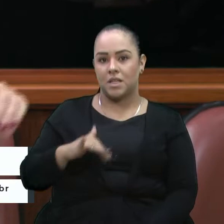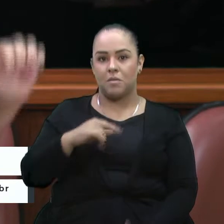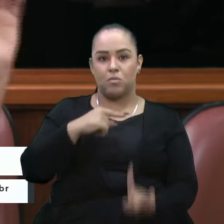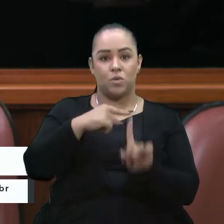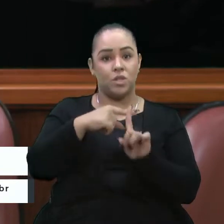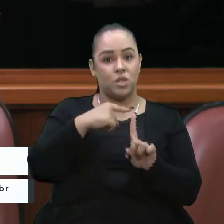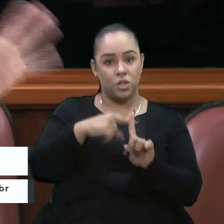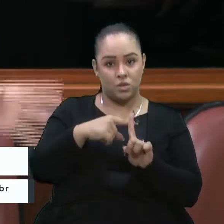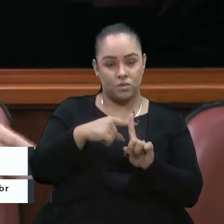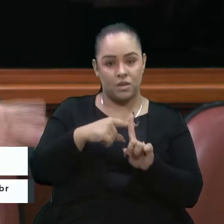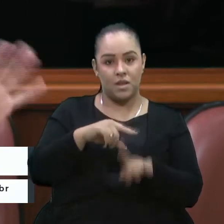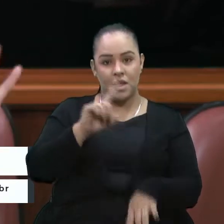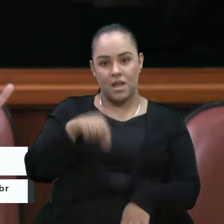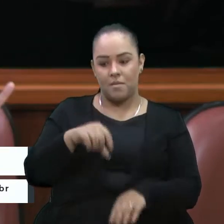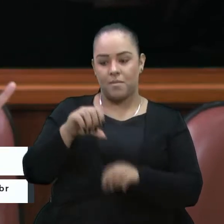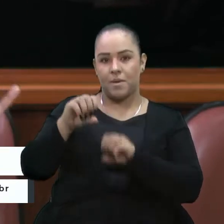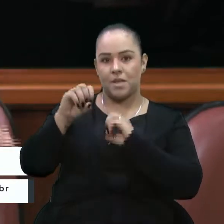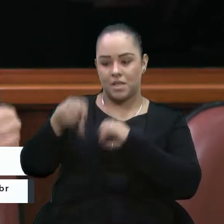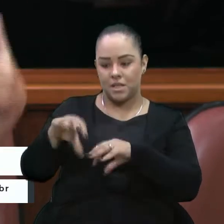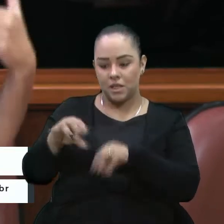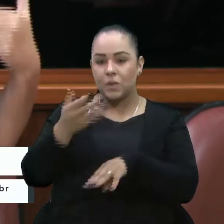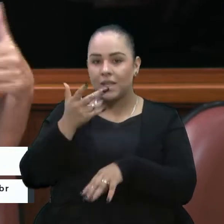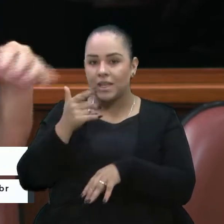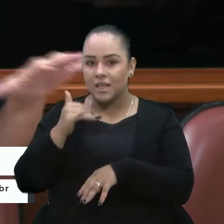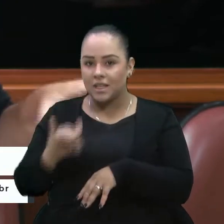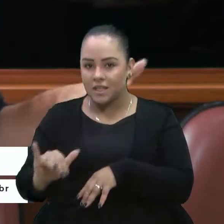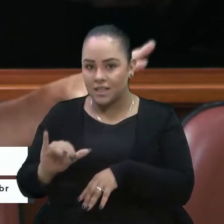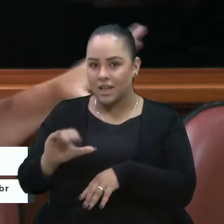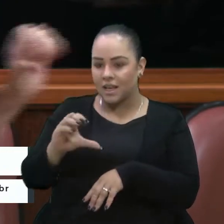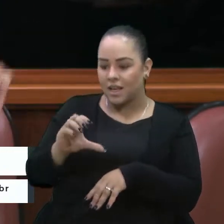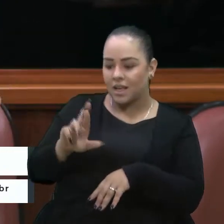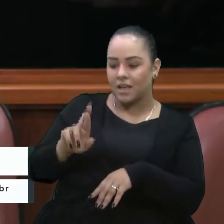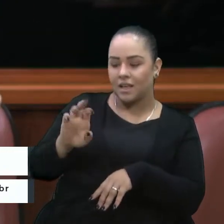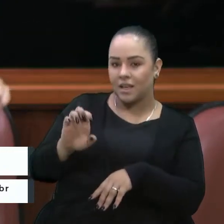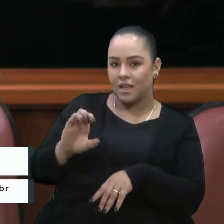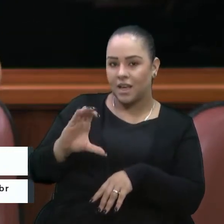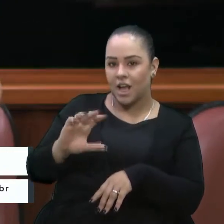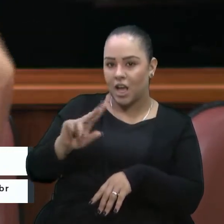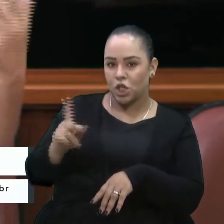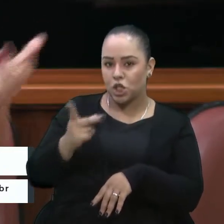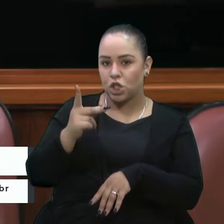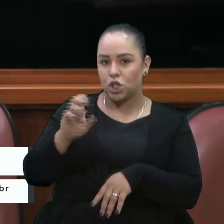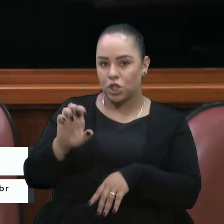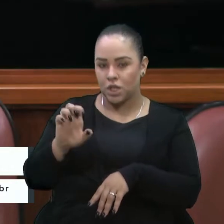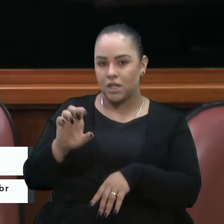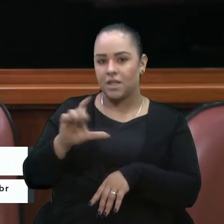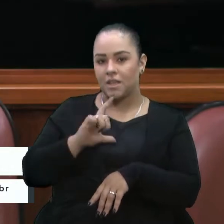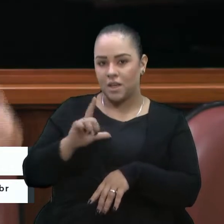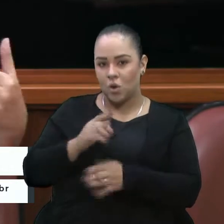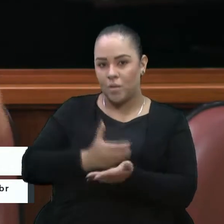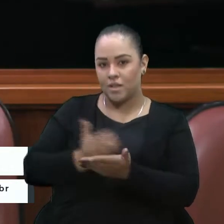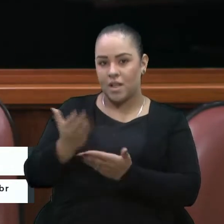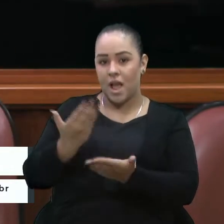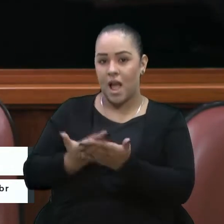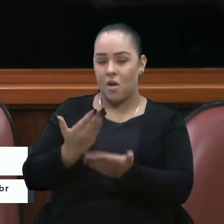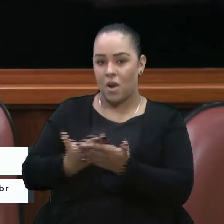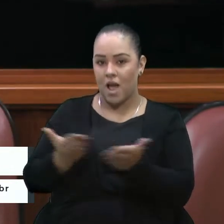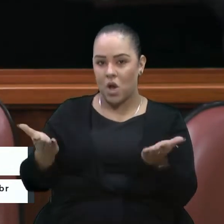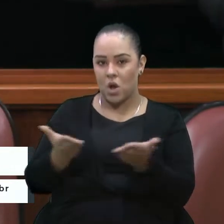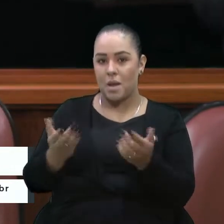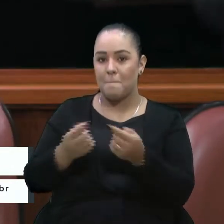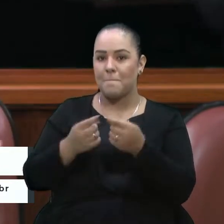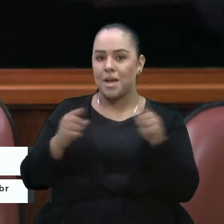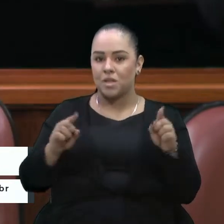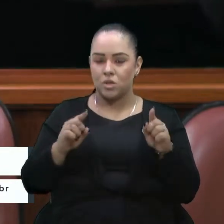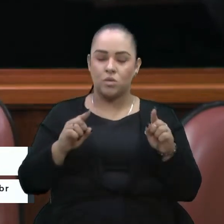sendo para a educação infantil, né, para os pequenos que têm começado a aula agora. Os demais